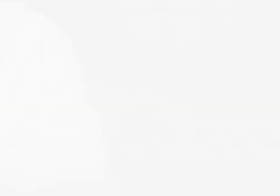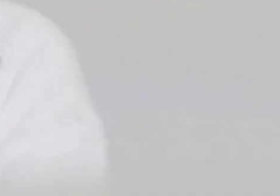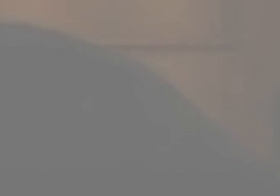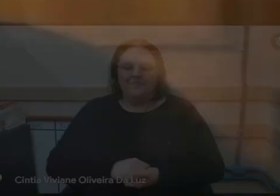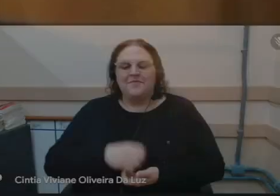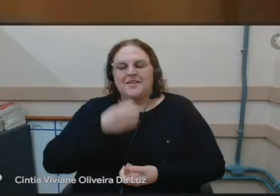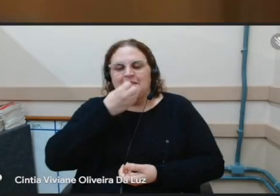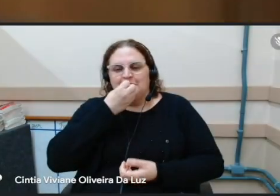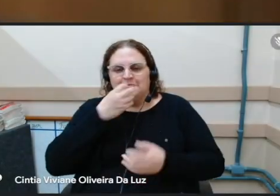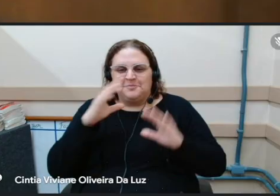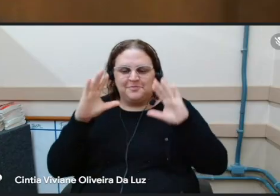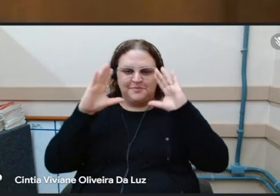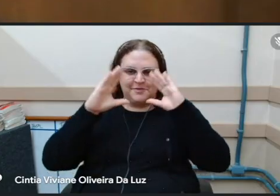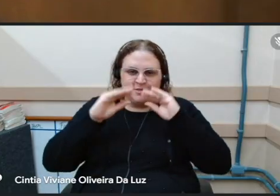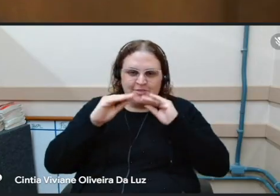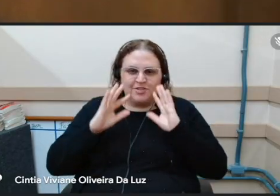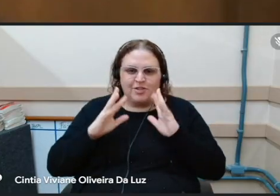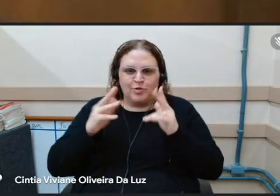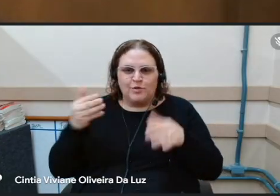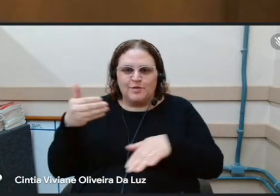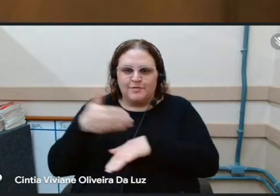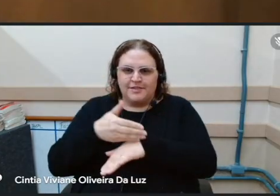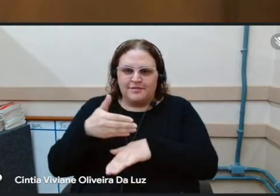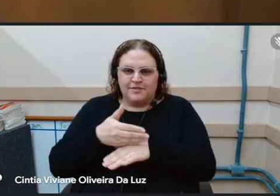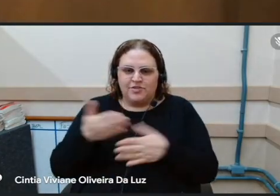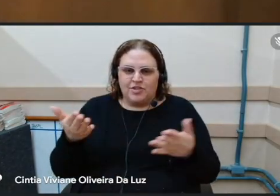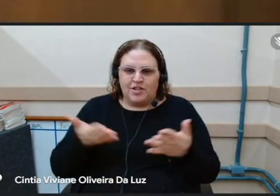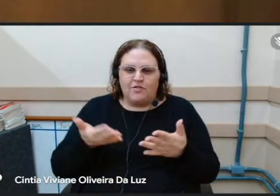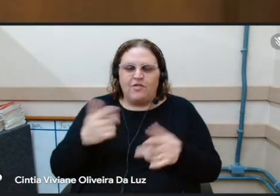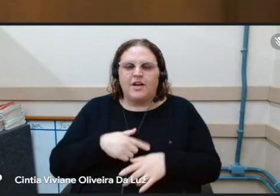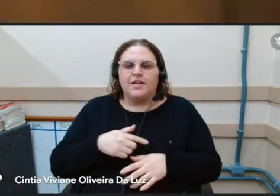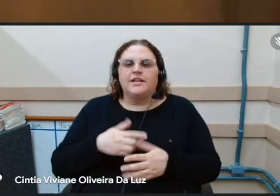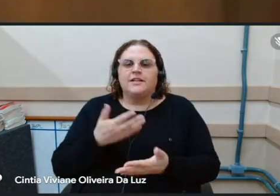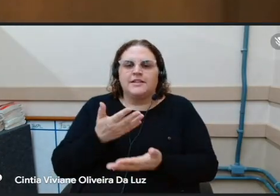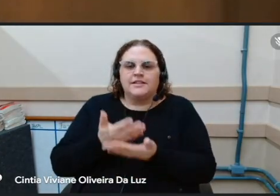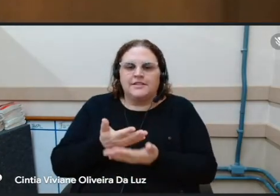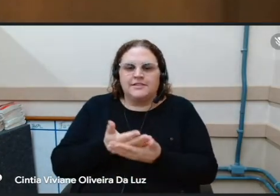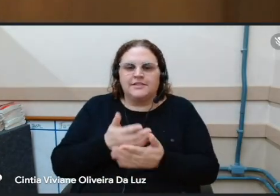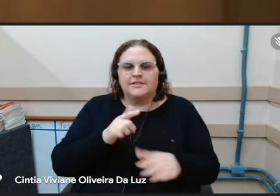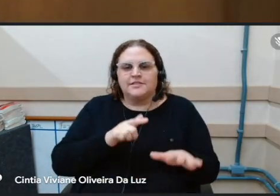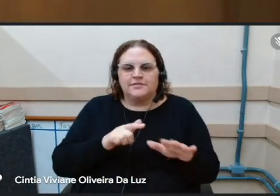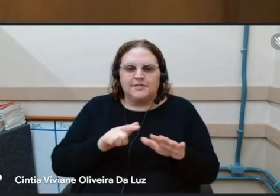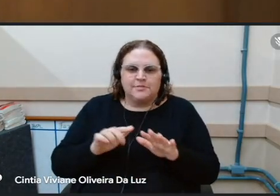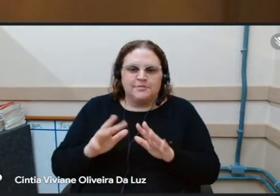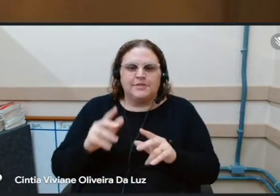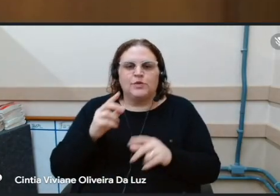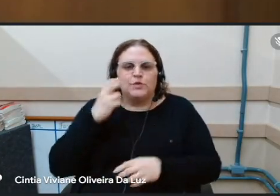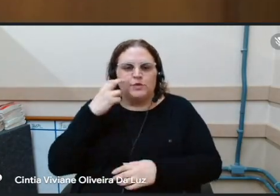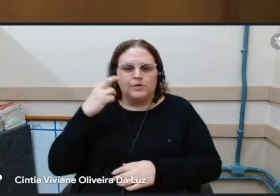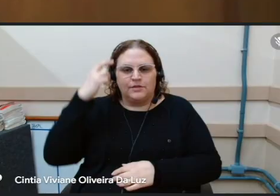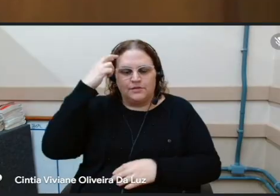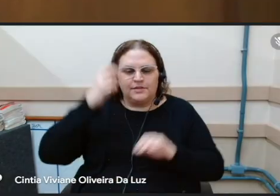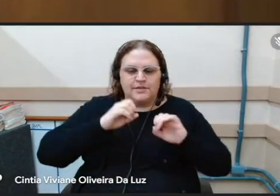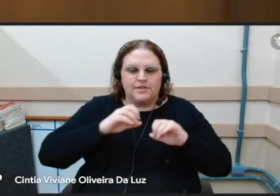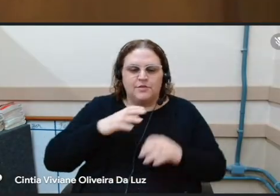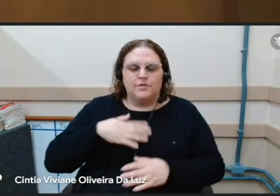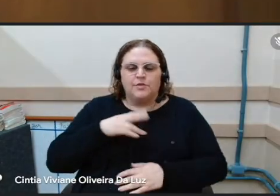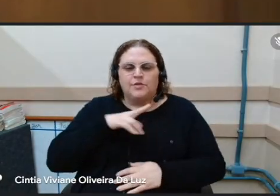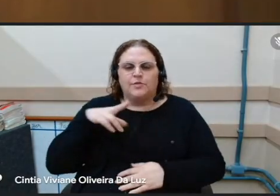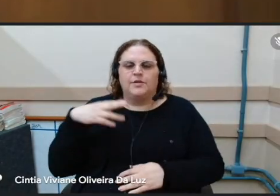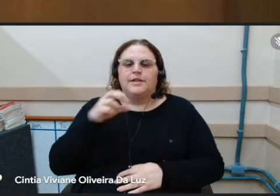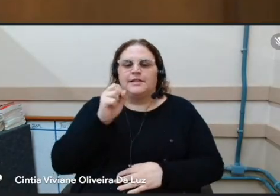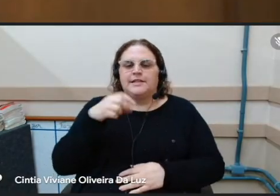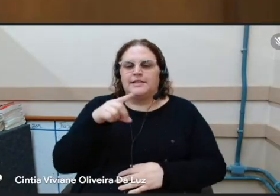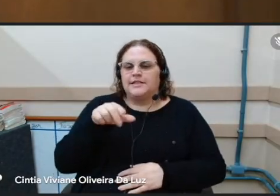Boa noite aos participantes das Jornadas de estudos culturais em educação meu nome é Sandro bortolazo